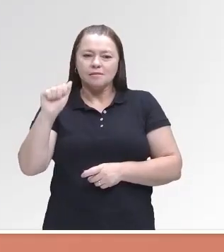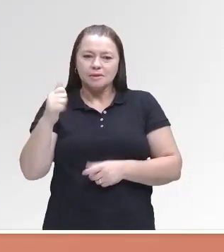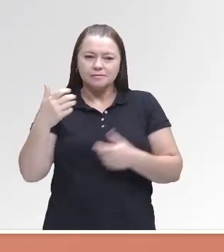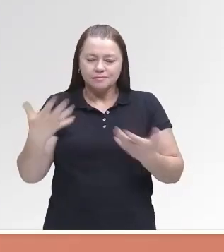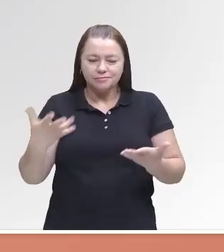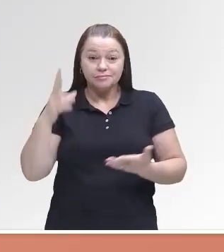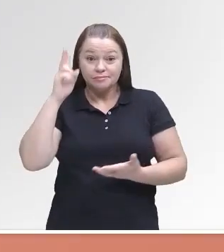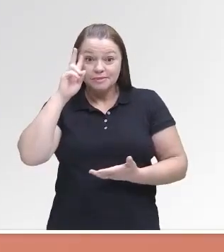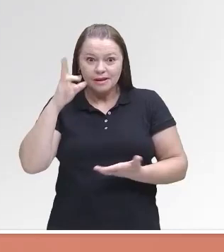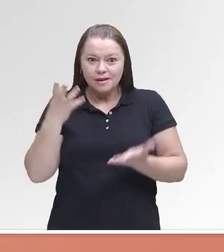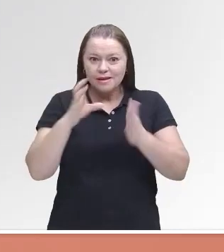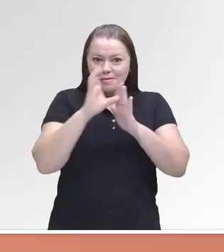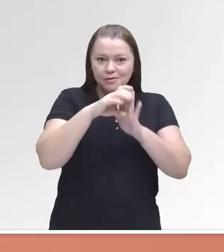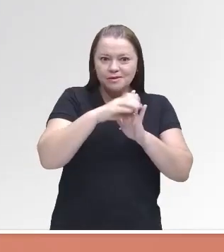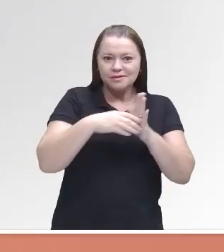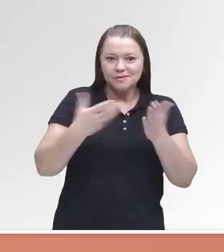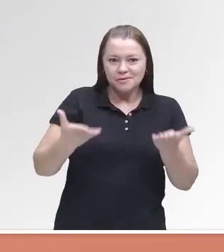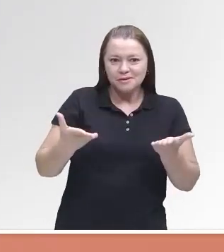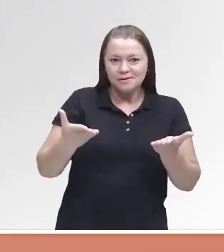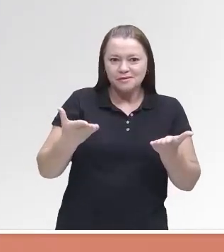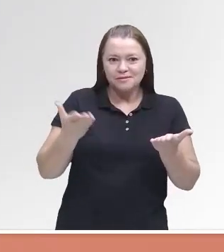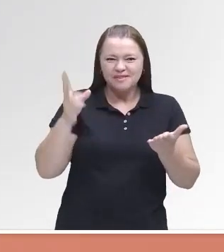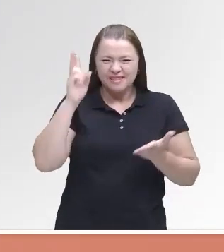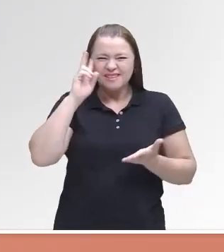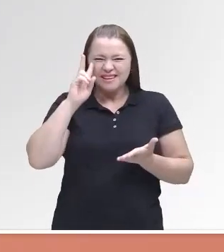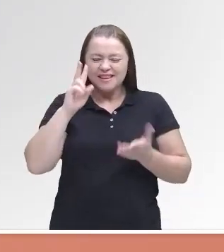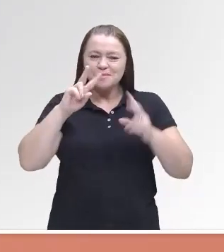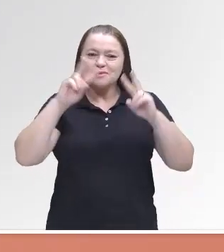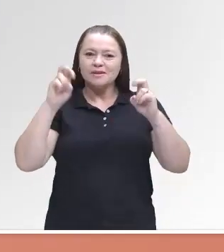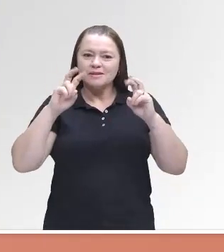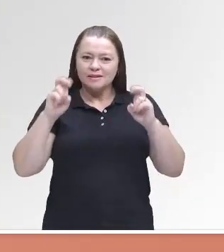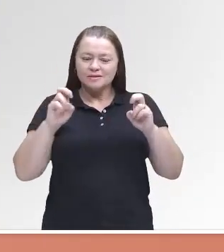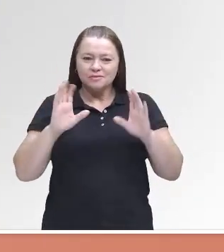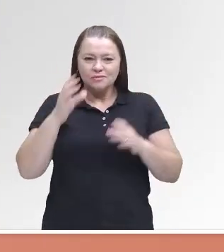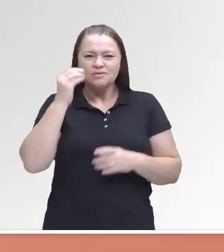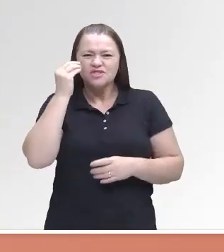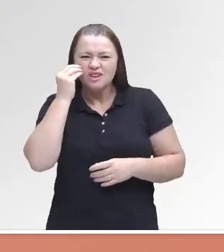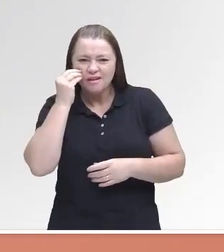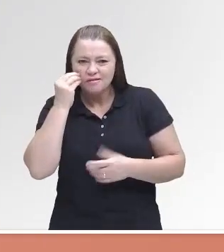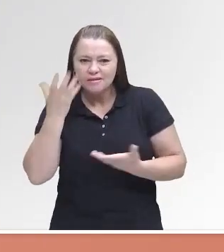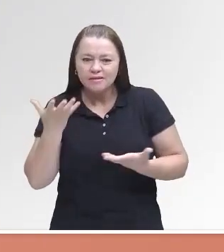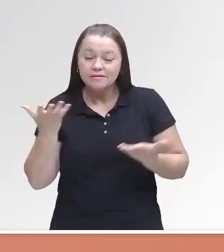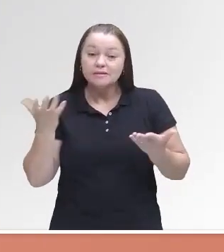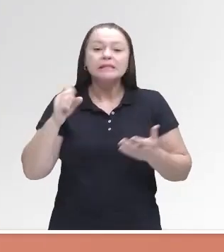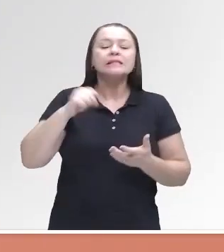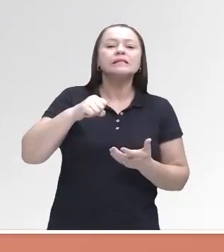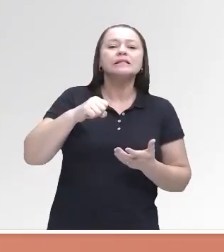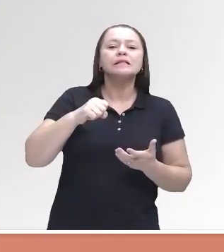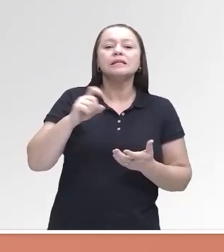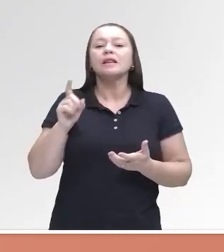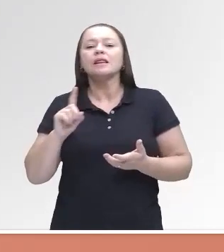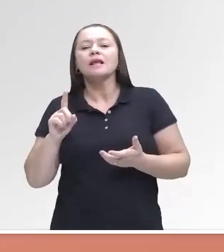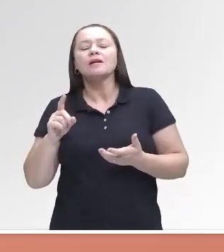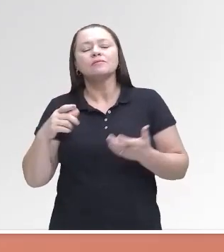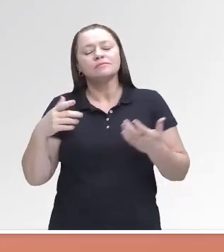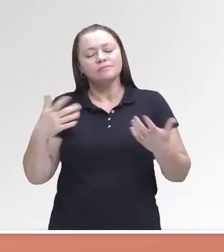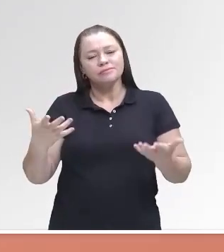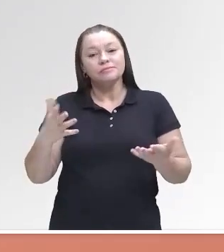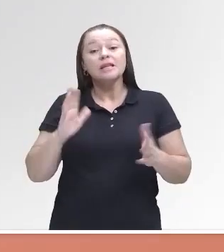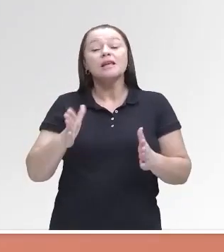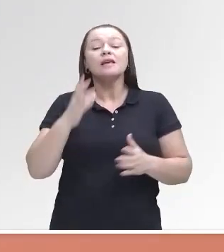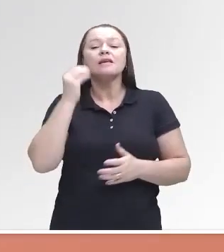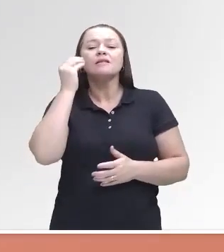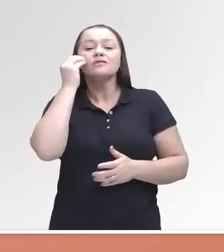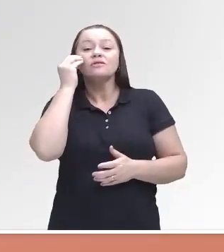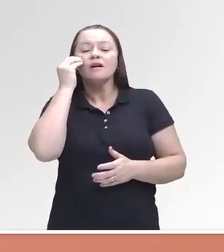Lembram desse conteúdo? Lembram desse assunto? Já ouviram falar sobre isso? Sim? Não? Quem já viu,